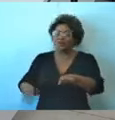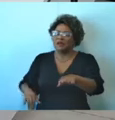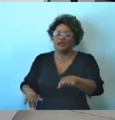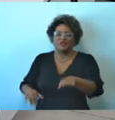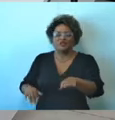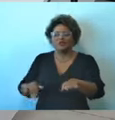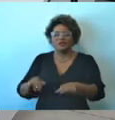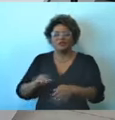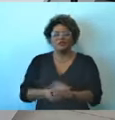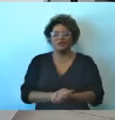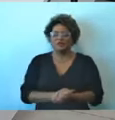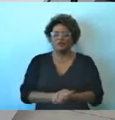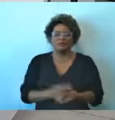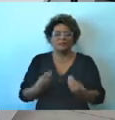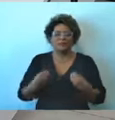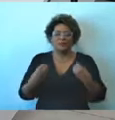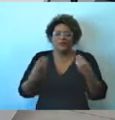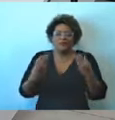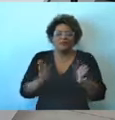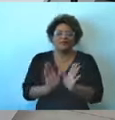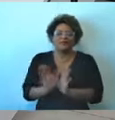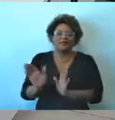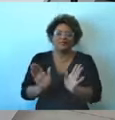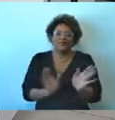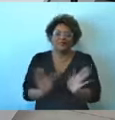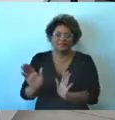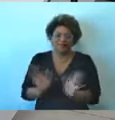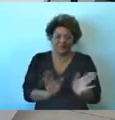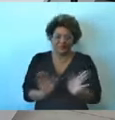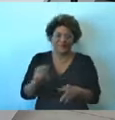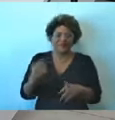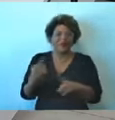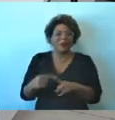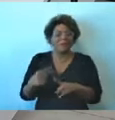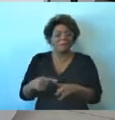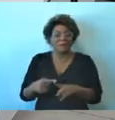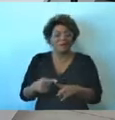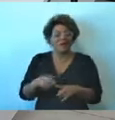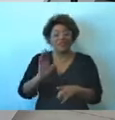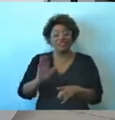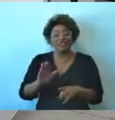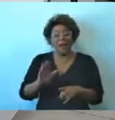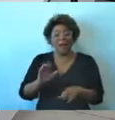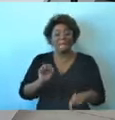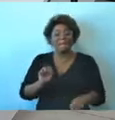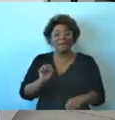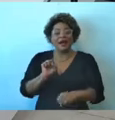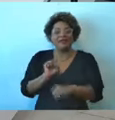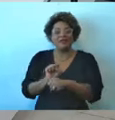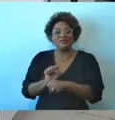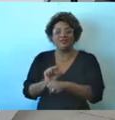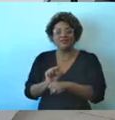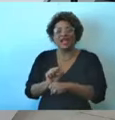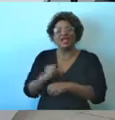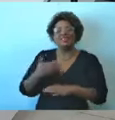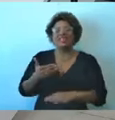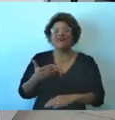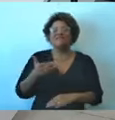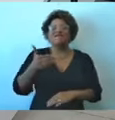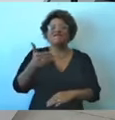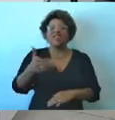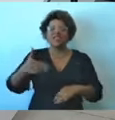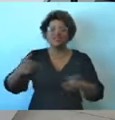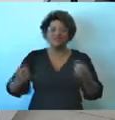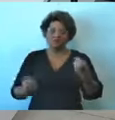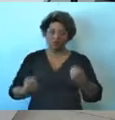Belo Horizonte fez foi fazer esse motobox. Porque a gente já para à frente dos veículos, a gente já arranca na frente do veículo. E quando a gente para